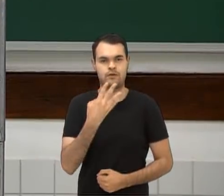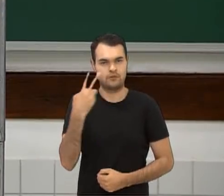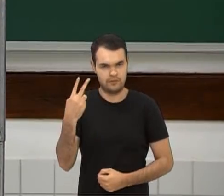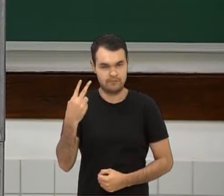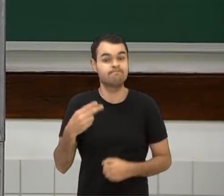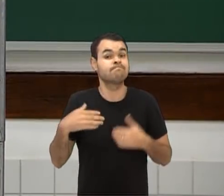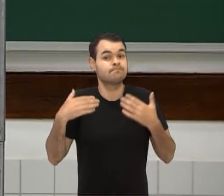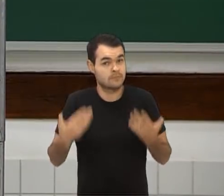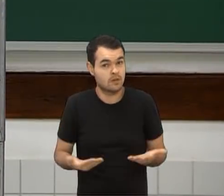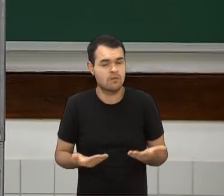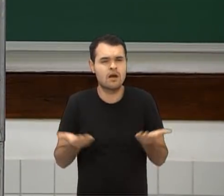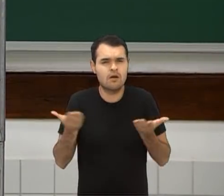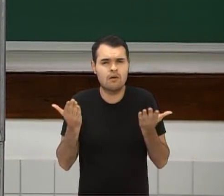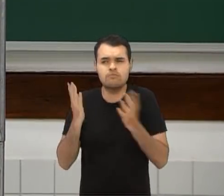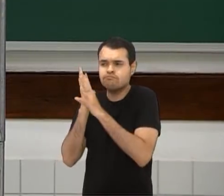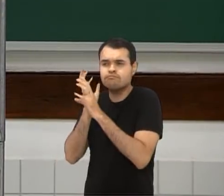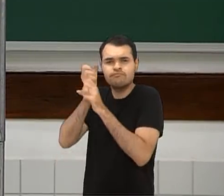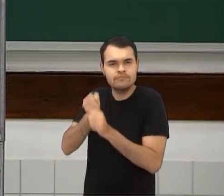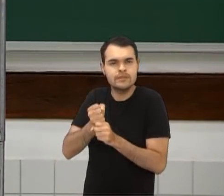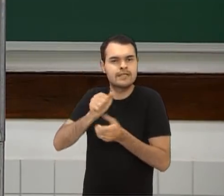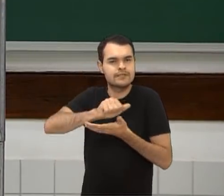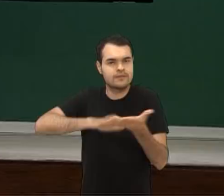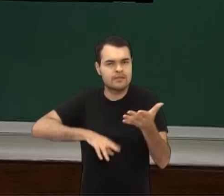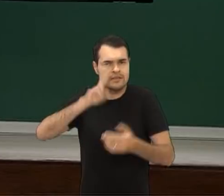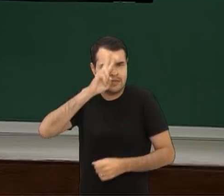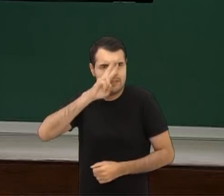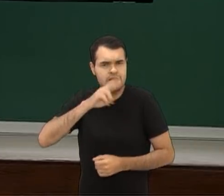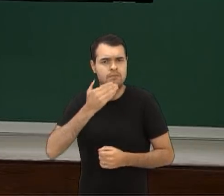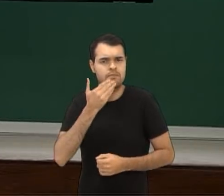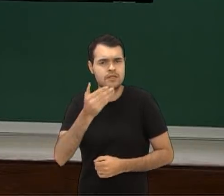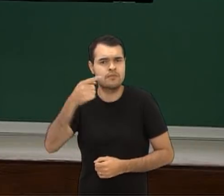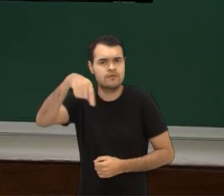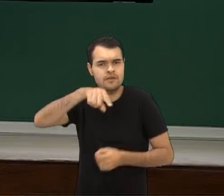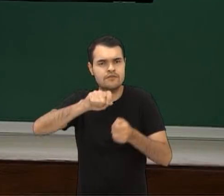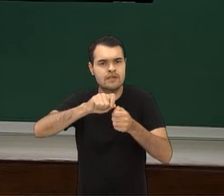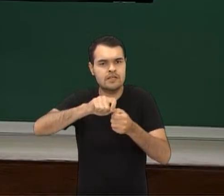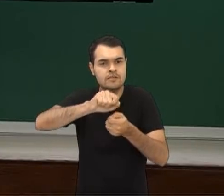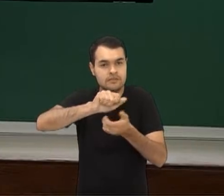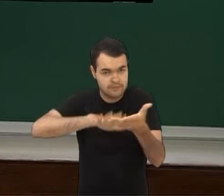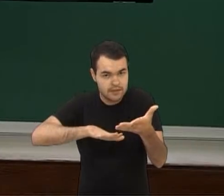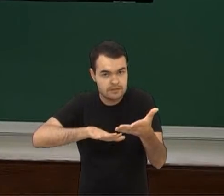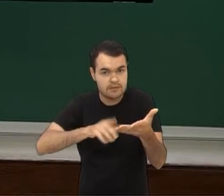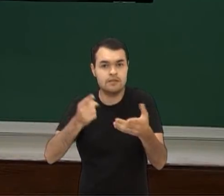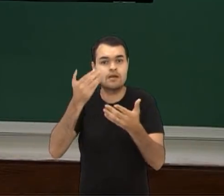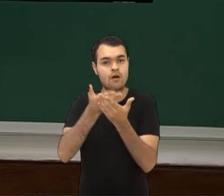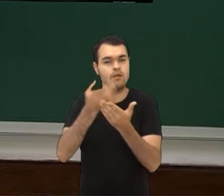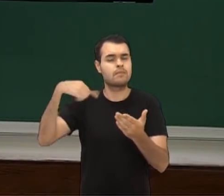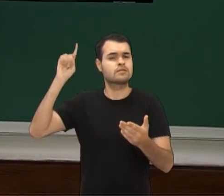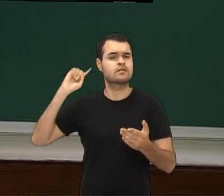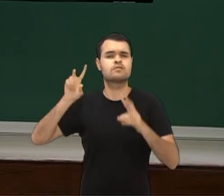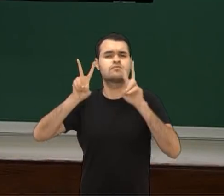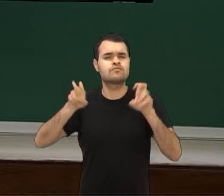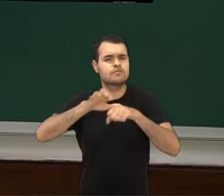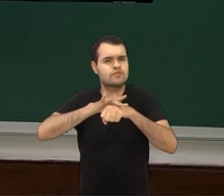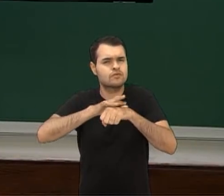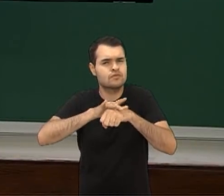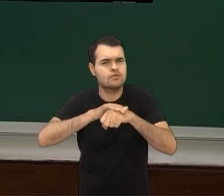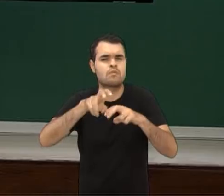Vamos então, pessoal, retomar a atividade que eu pedi para vocês fazerem na aula passada, sobre as doenças causadas